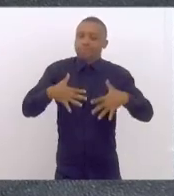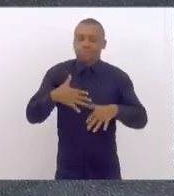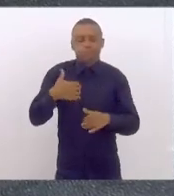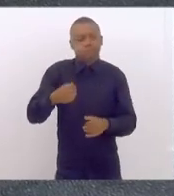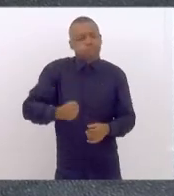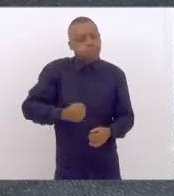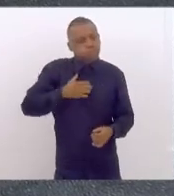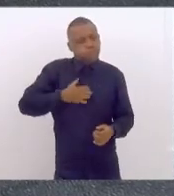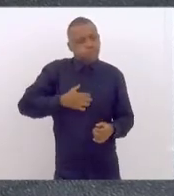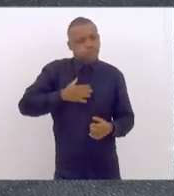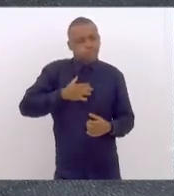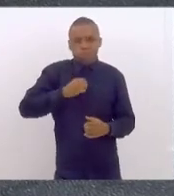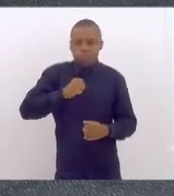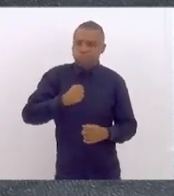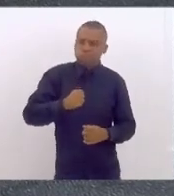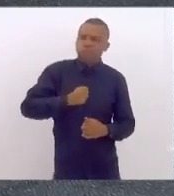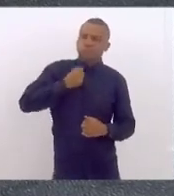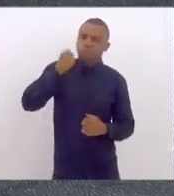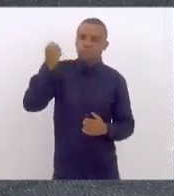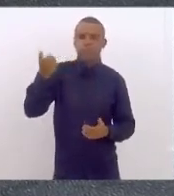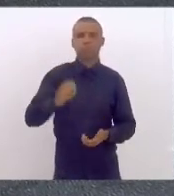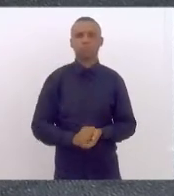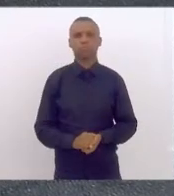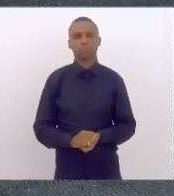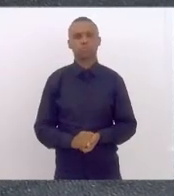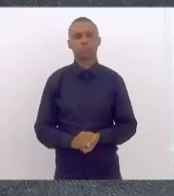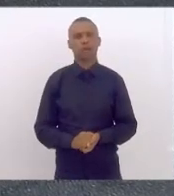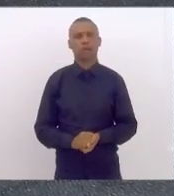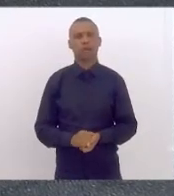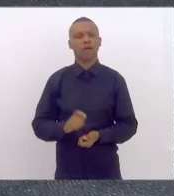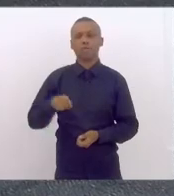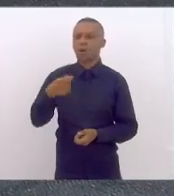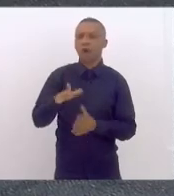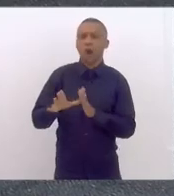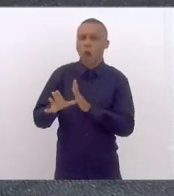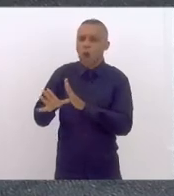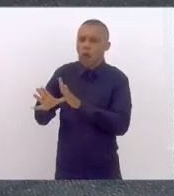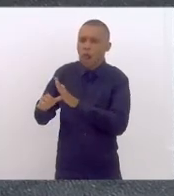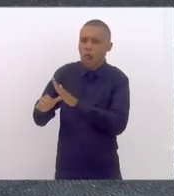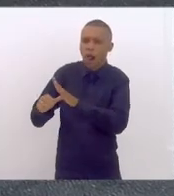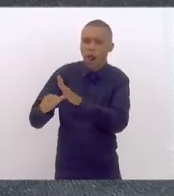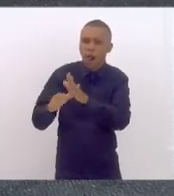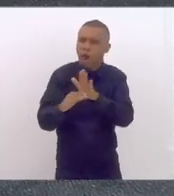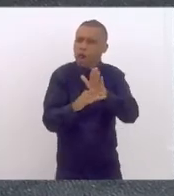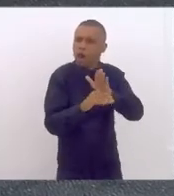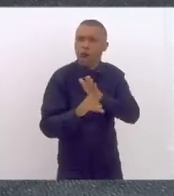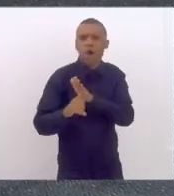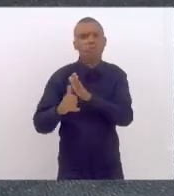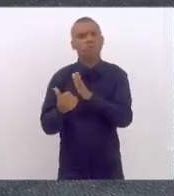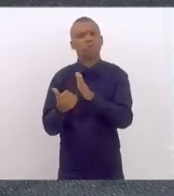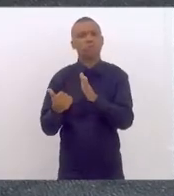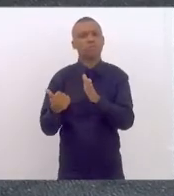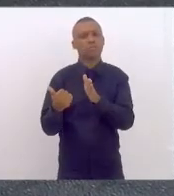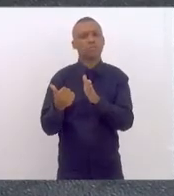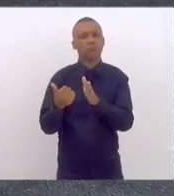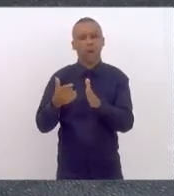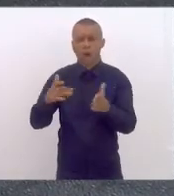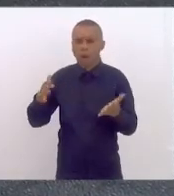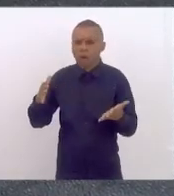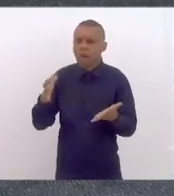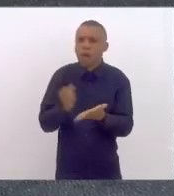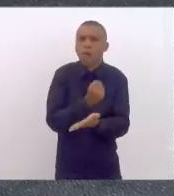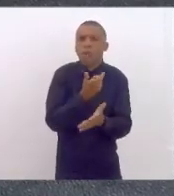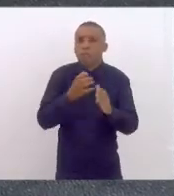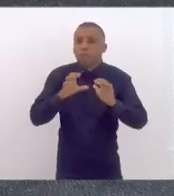indignado mesmo é o roubo que se faz da juventude